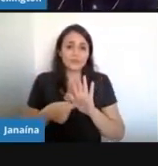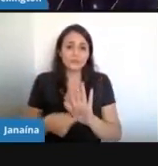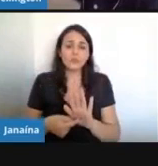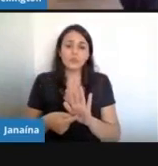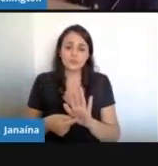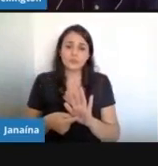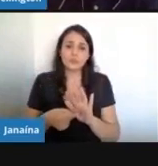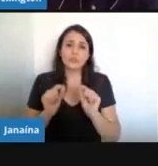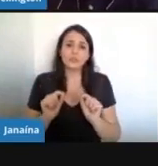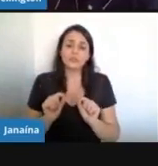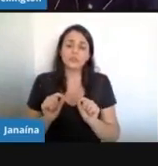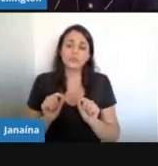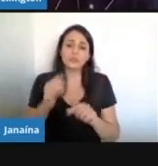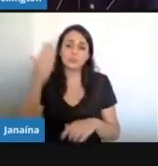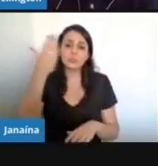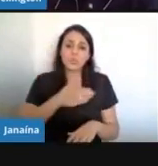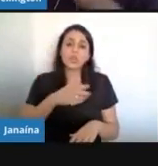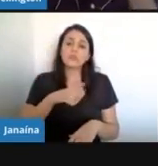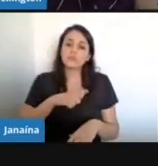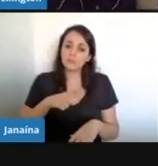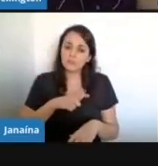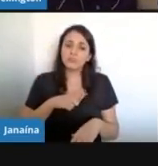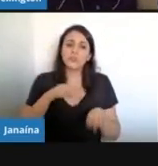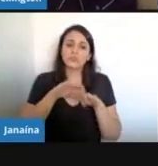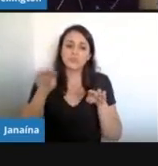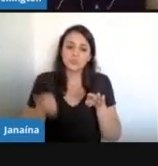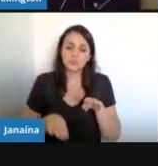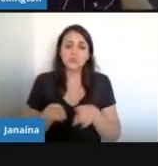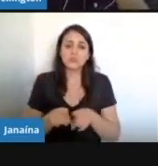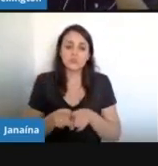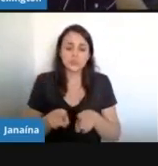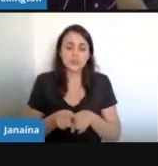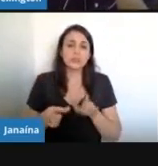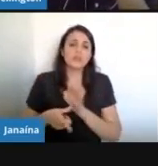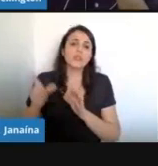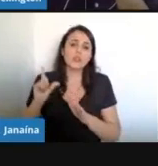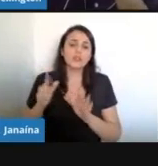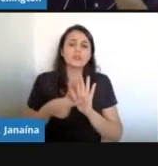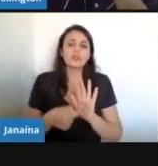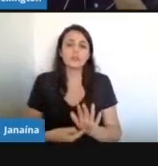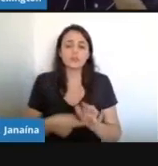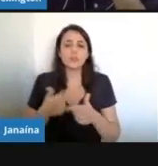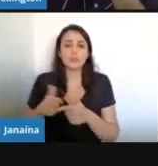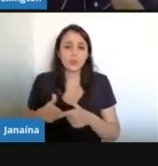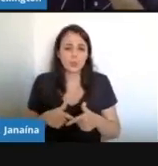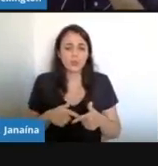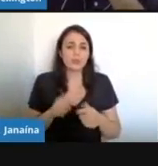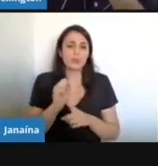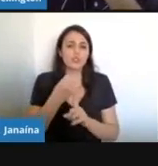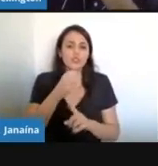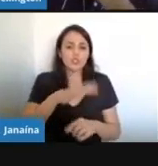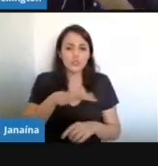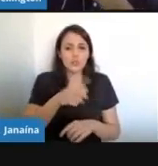desigualdades, corroborando com os dados desigualdades sociodemográficas apresentadas anteriormente, onde a gente